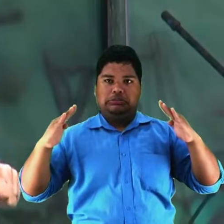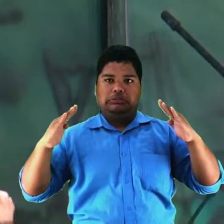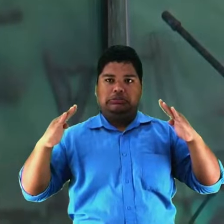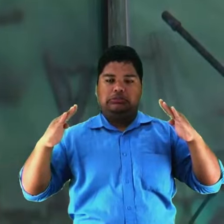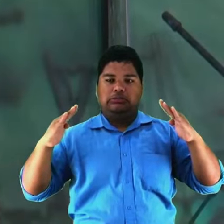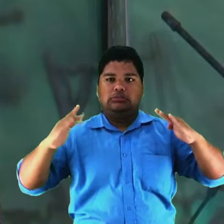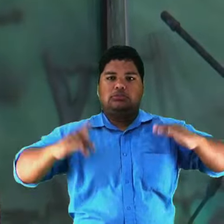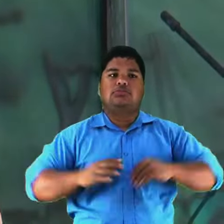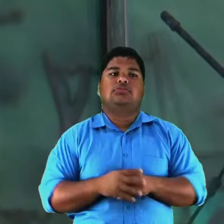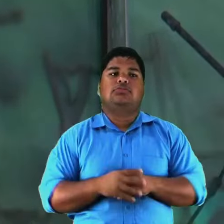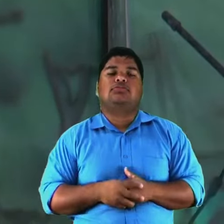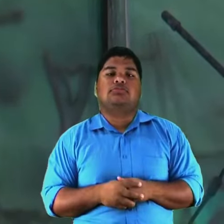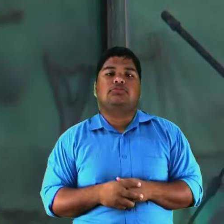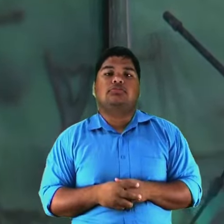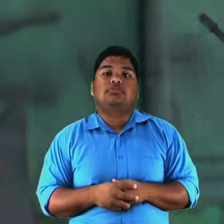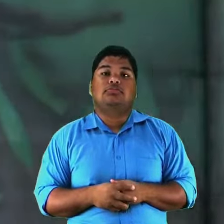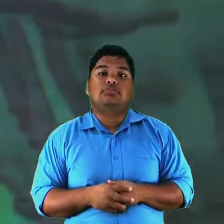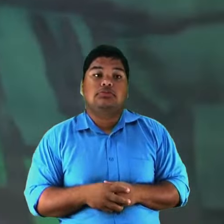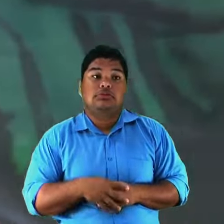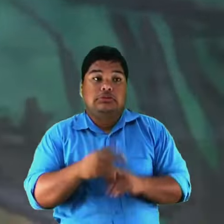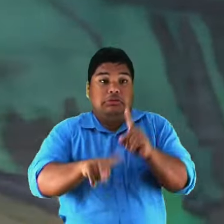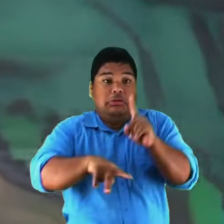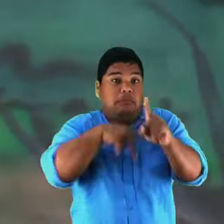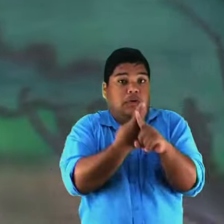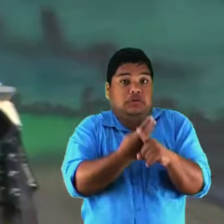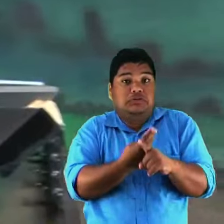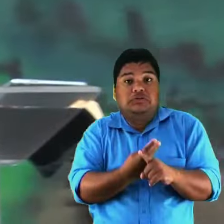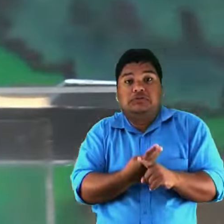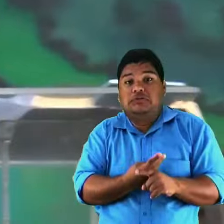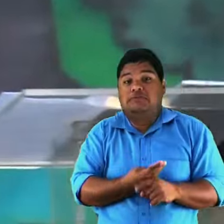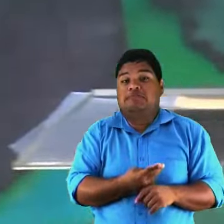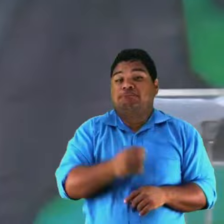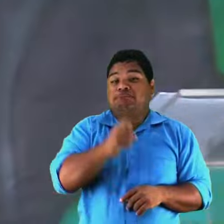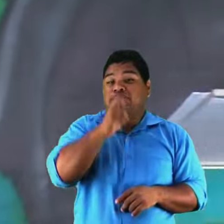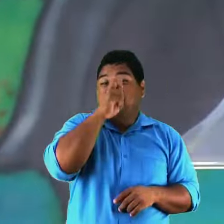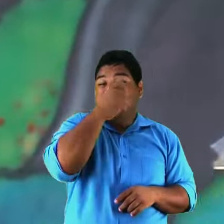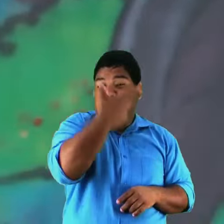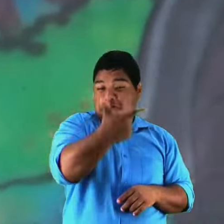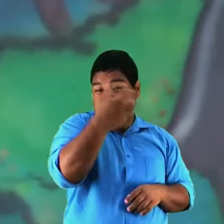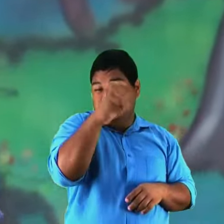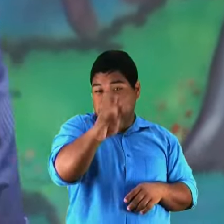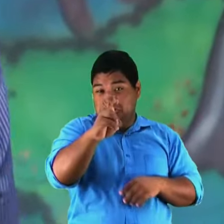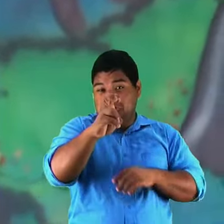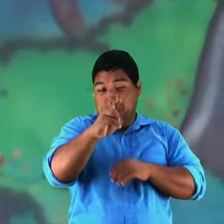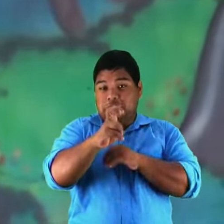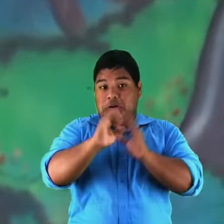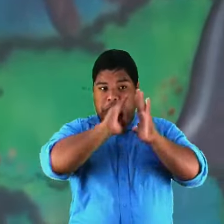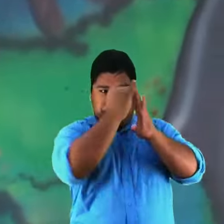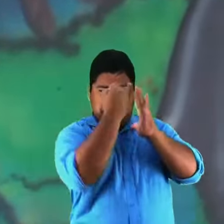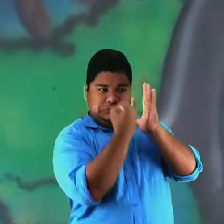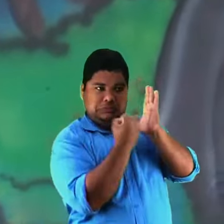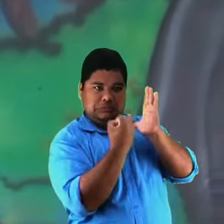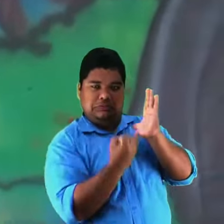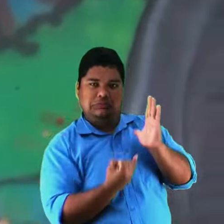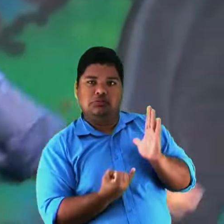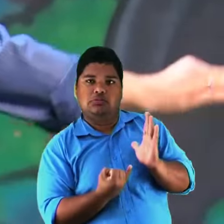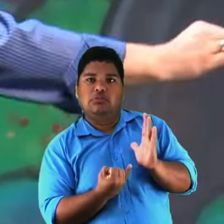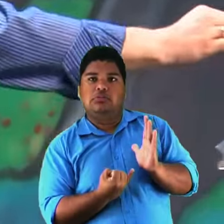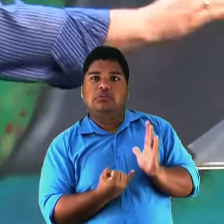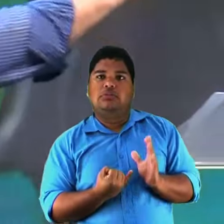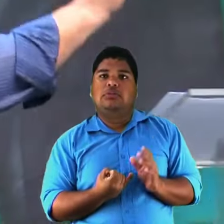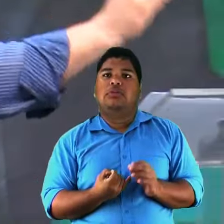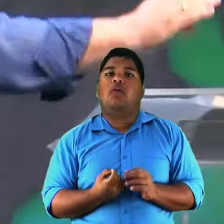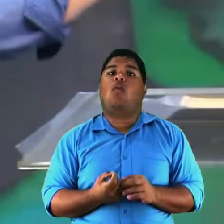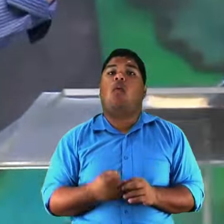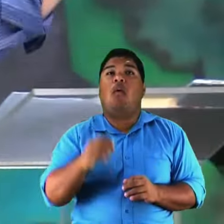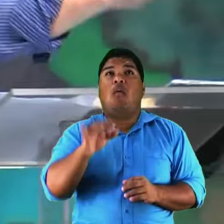casa. Depois de 25 anos, olha a bestada, 25 anos, inflação comendo, não é? Ele conseguiu juntar